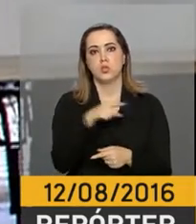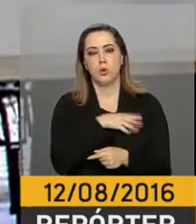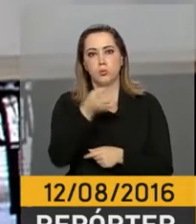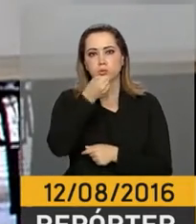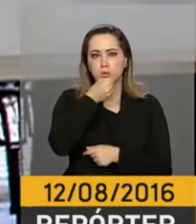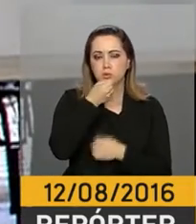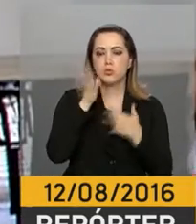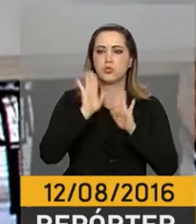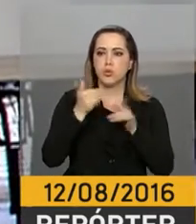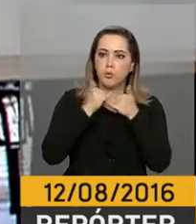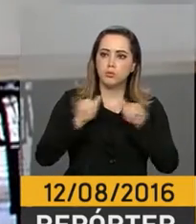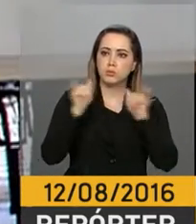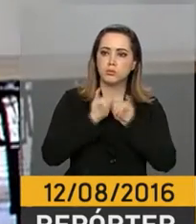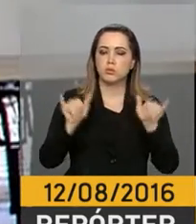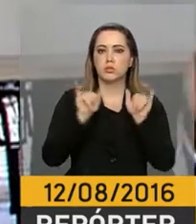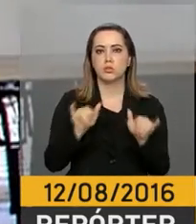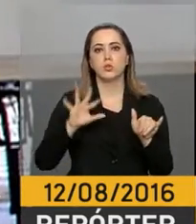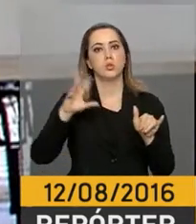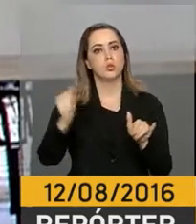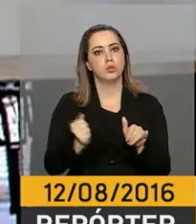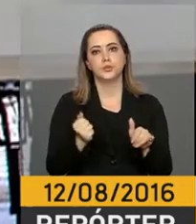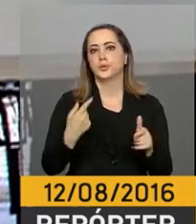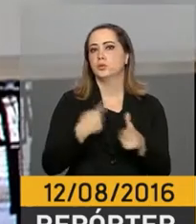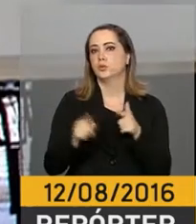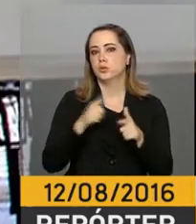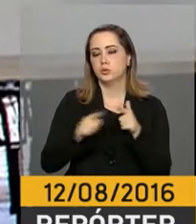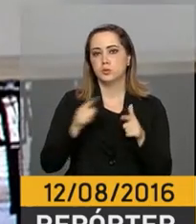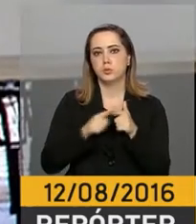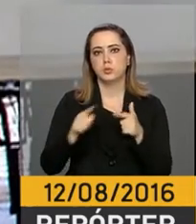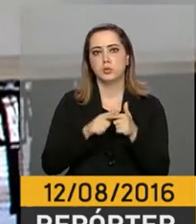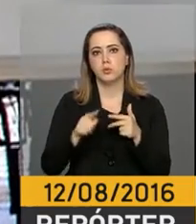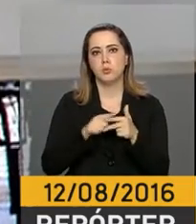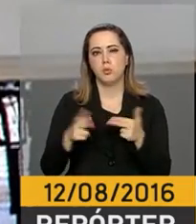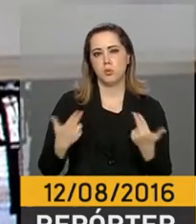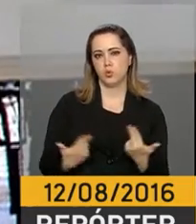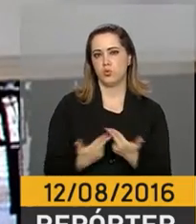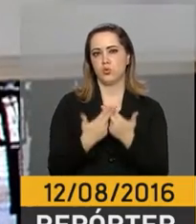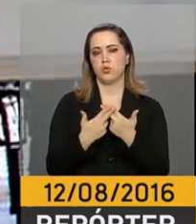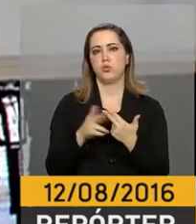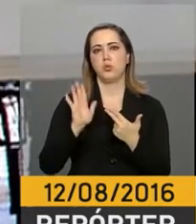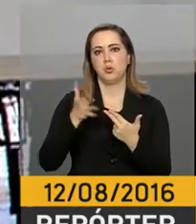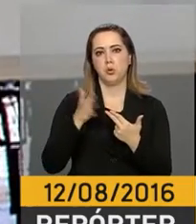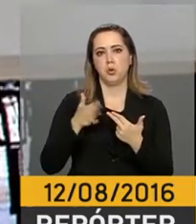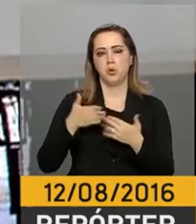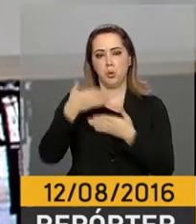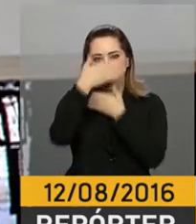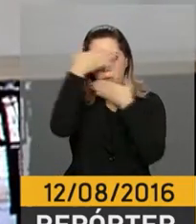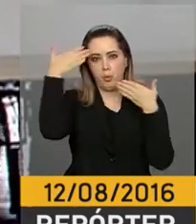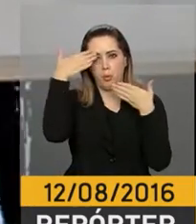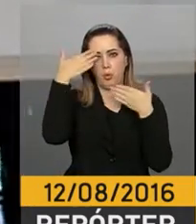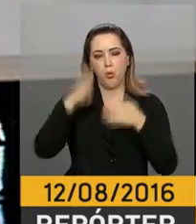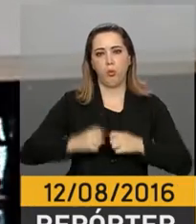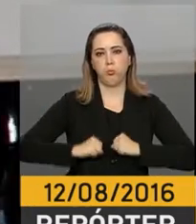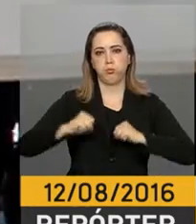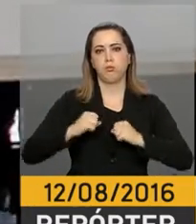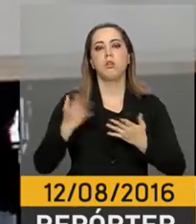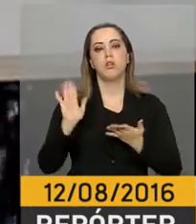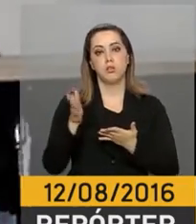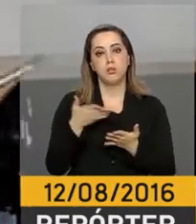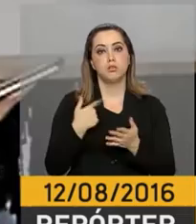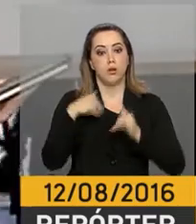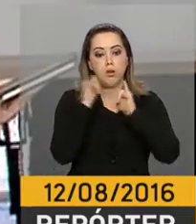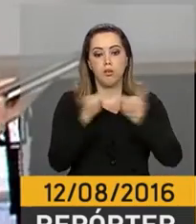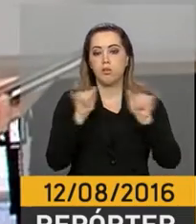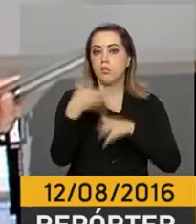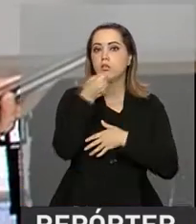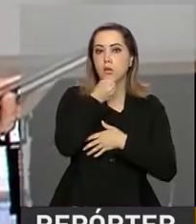todos aqueles eventos terroristas que antecederam a Olimpíada em junho e maio, maio e junho, melhor dizendo, e houve repercussão. Obviamente